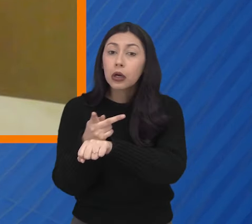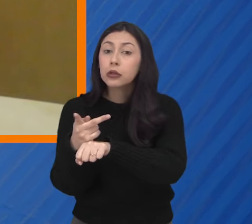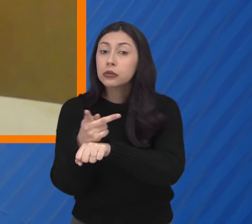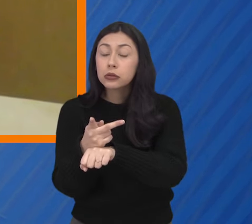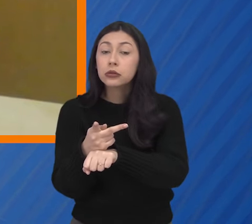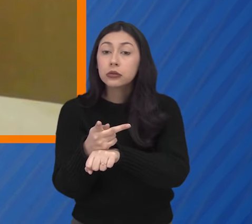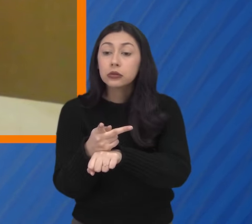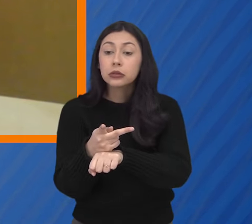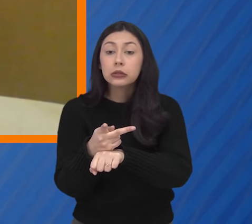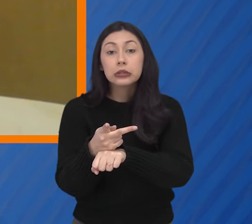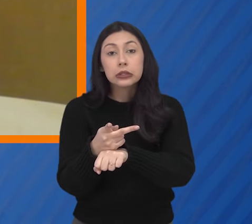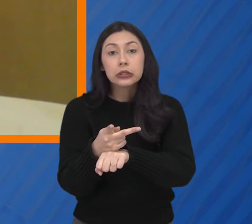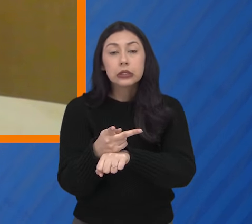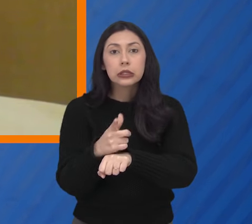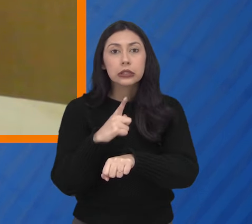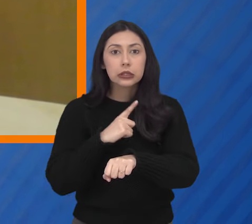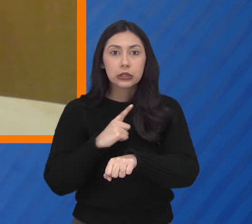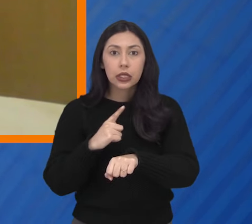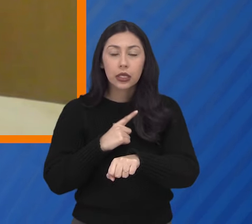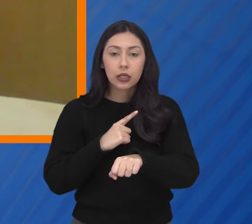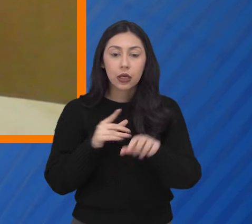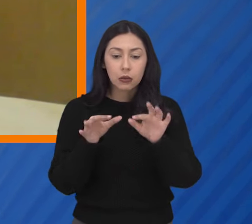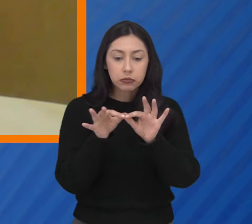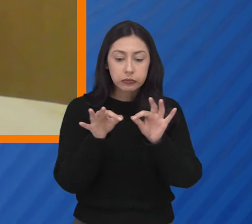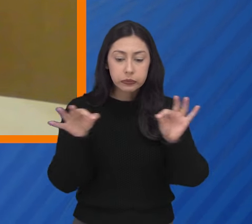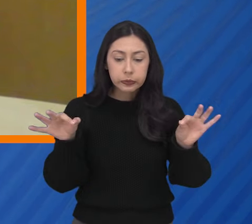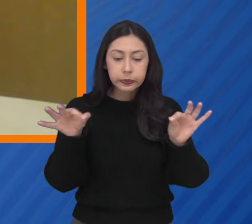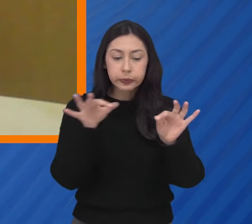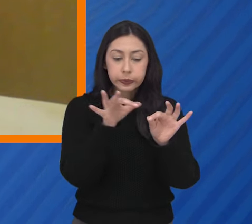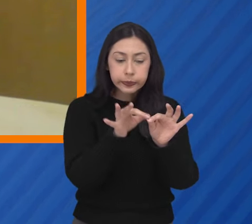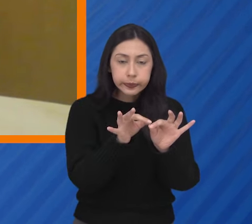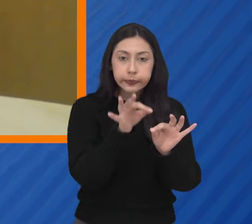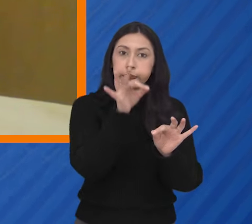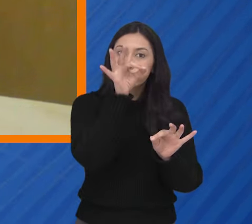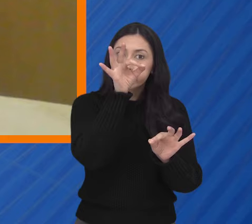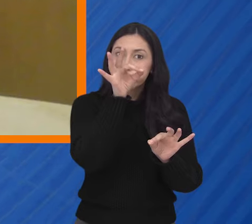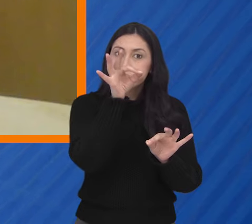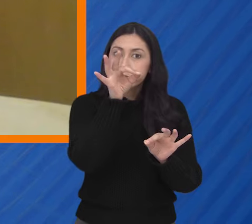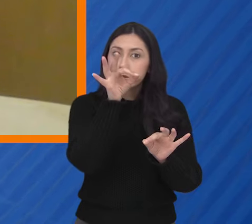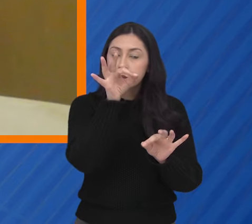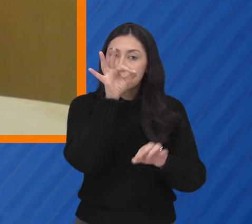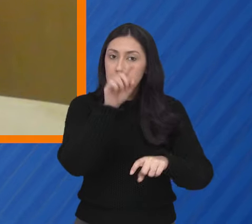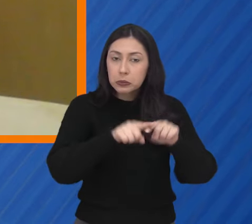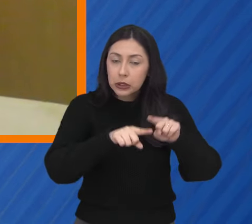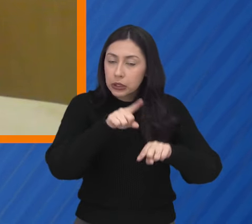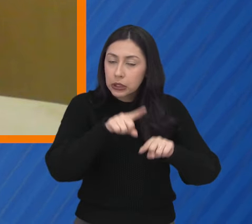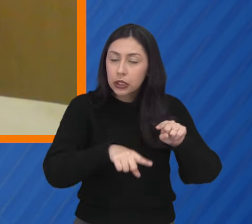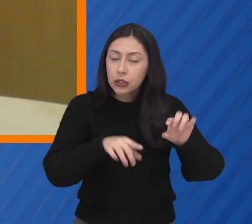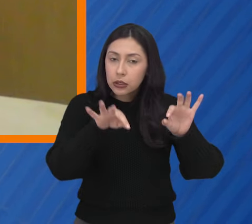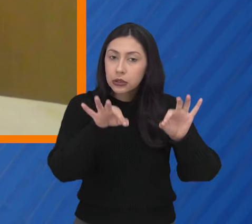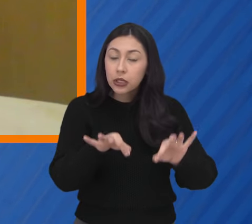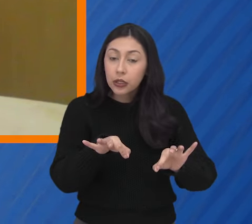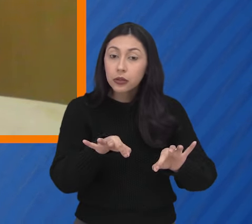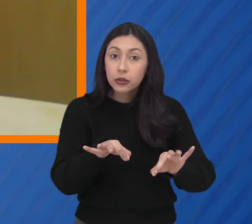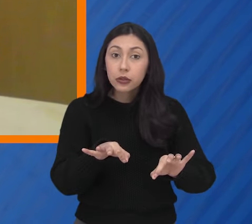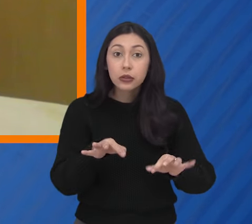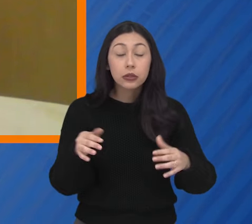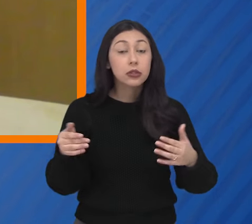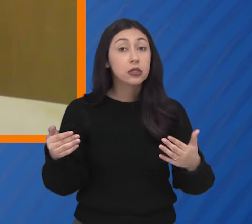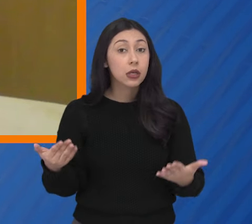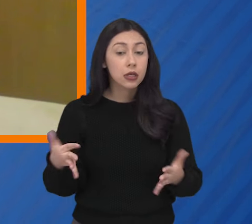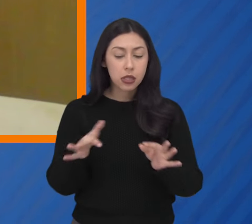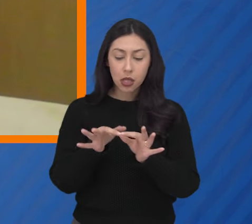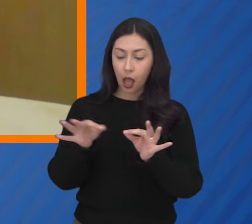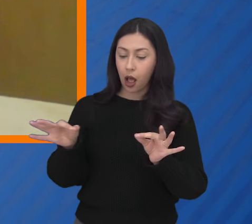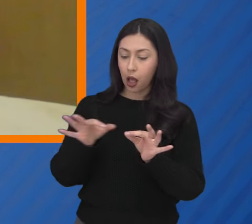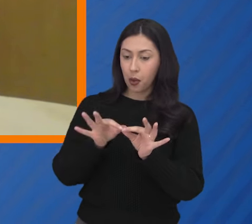terra que tenha um padrão né um formato uma constituição material né e com base nesses